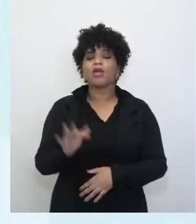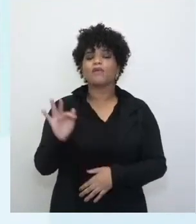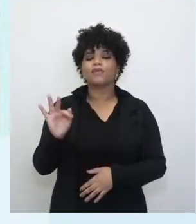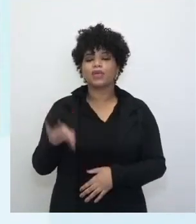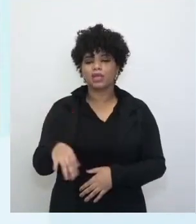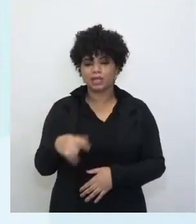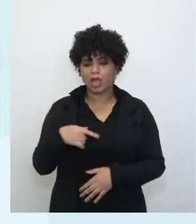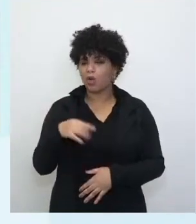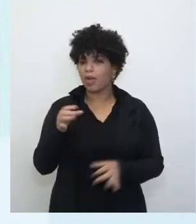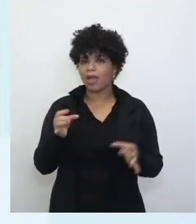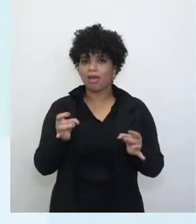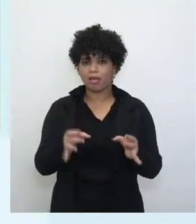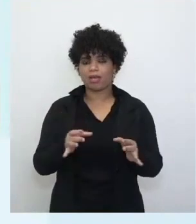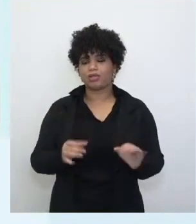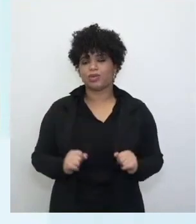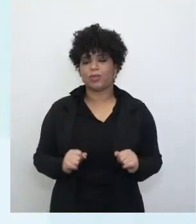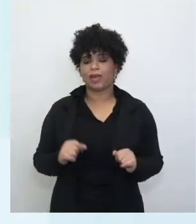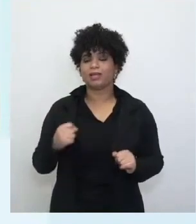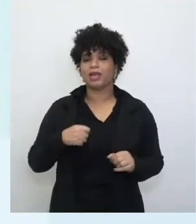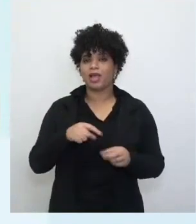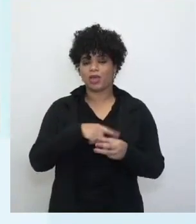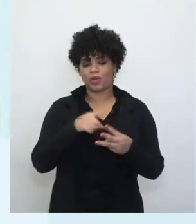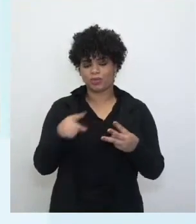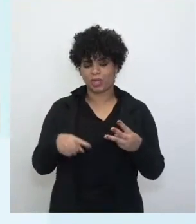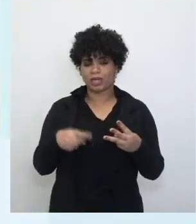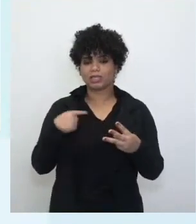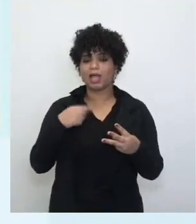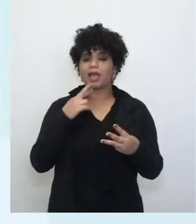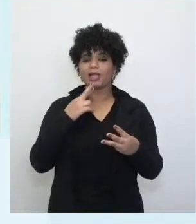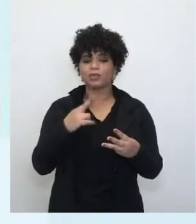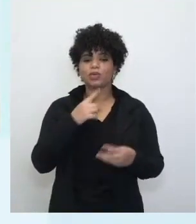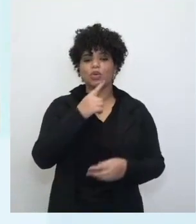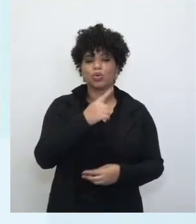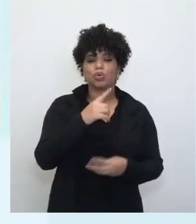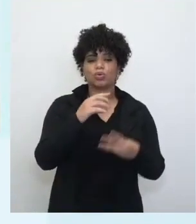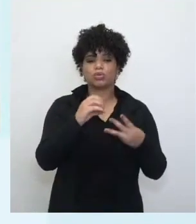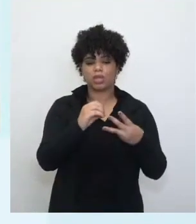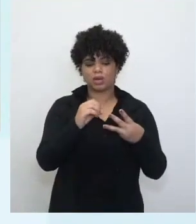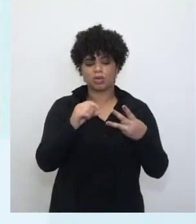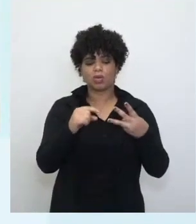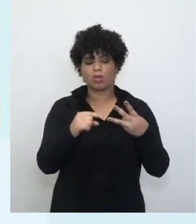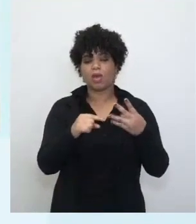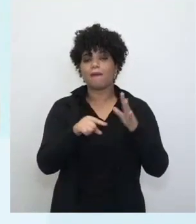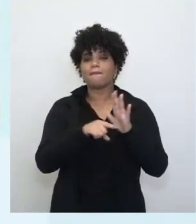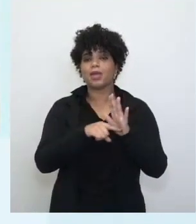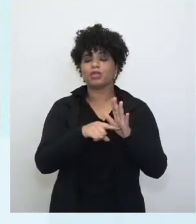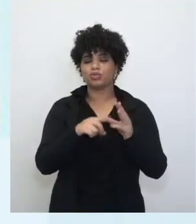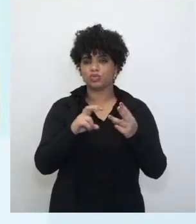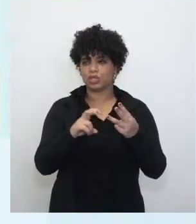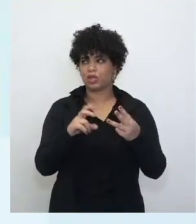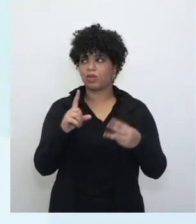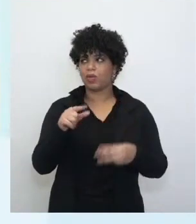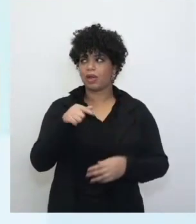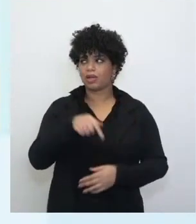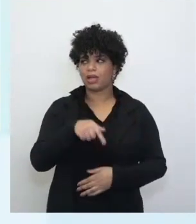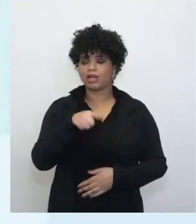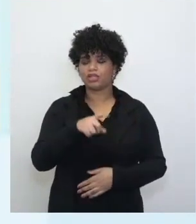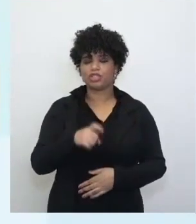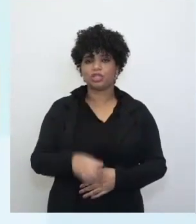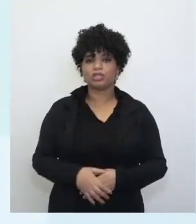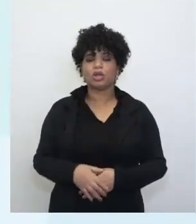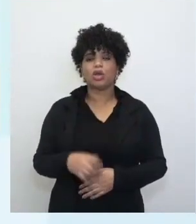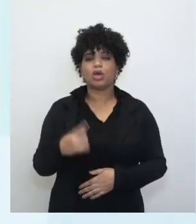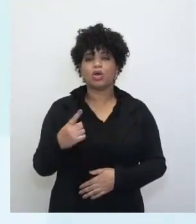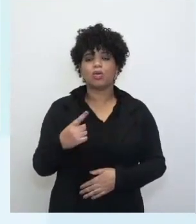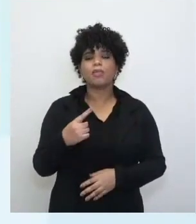o meu resto. Estes 3 coeficientes que eu encontrei, 1, 0 e menos 5, são os coeficientes do Q de x. 1 vezes x